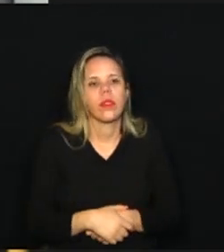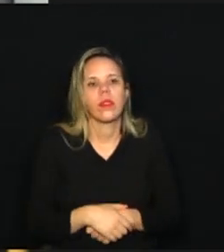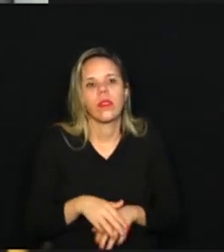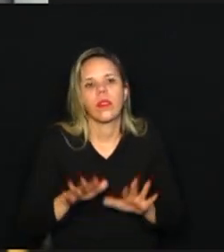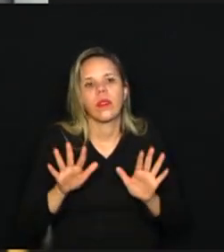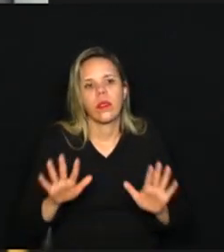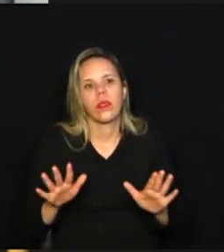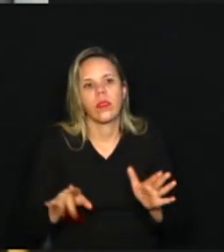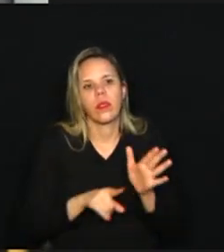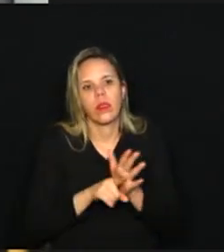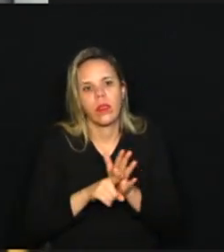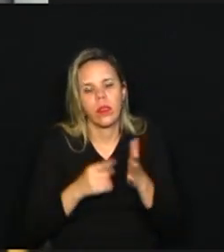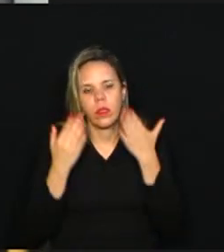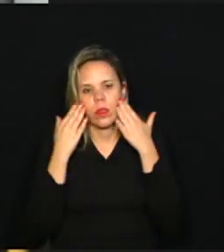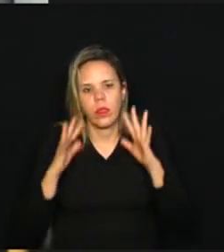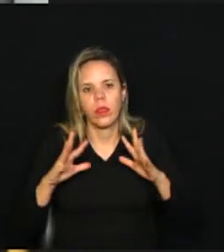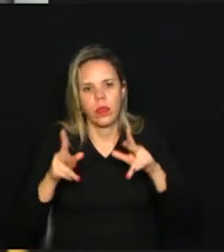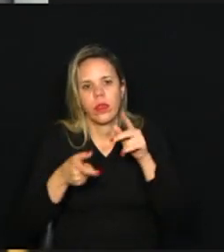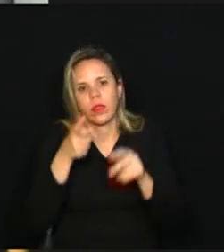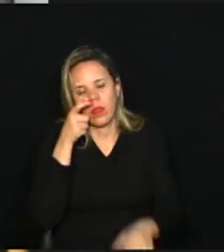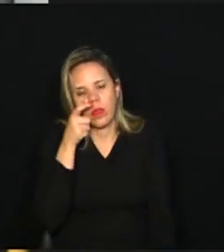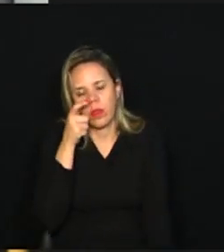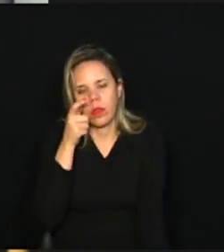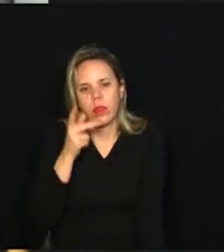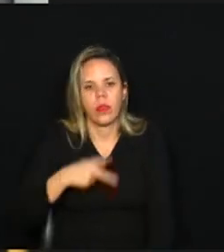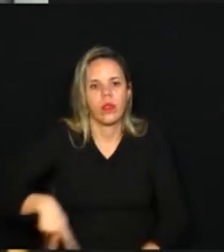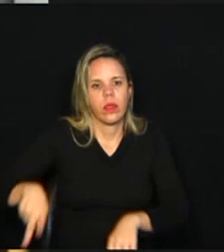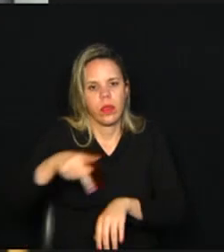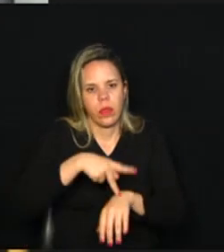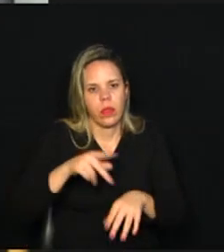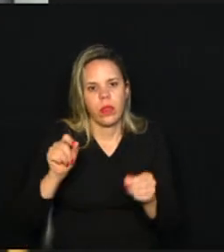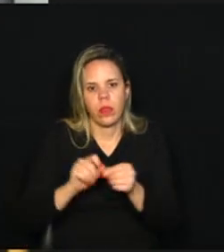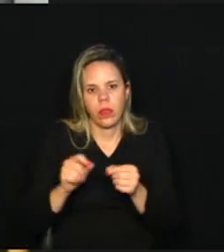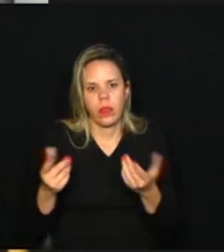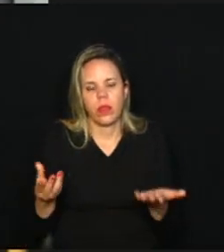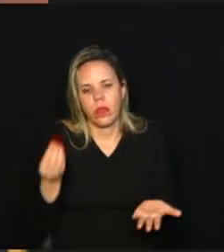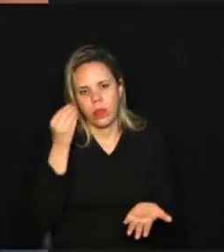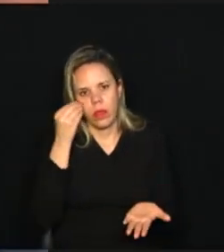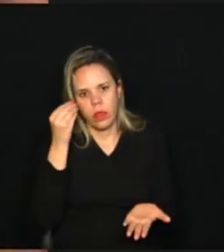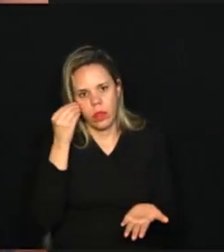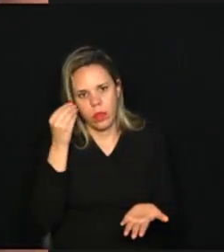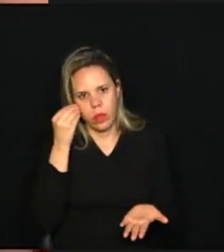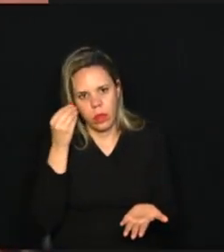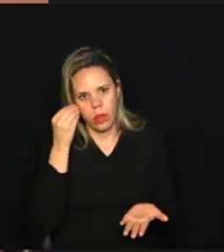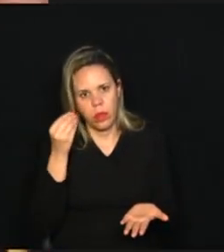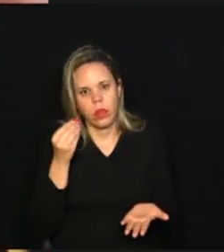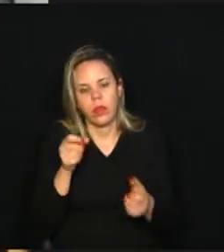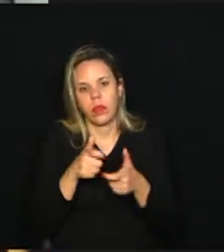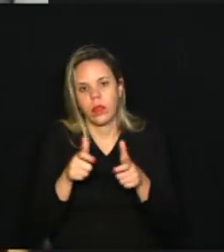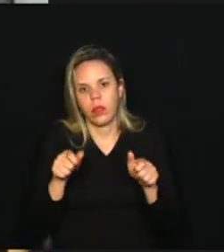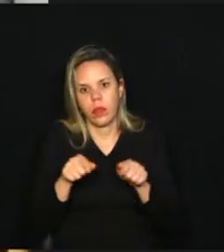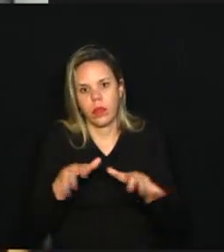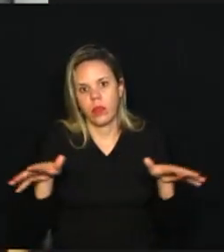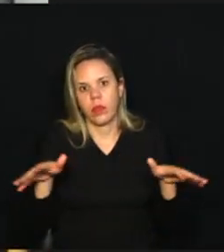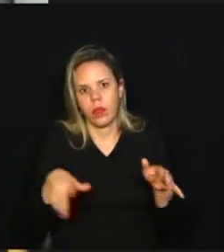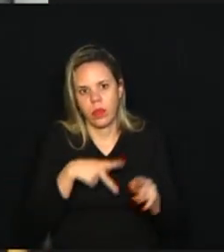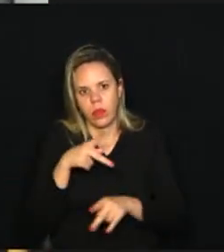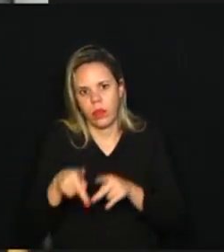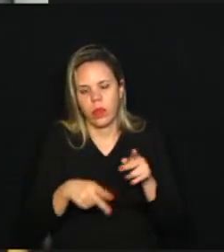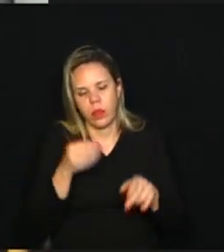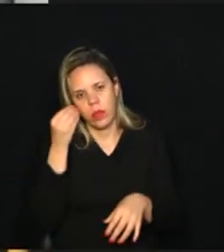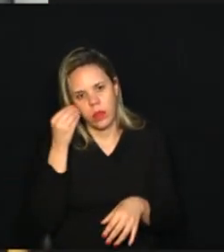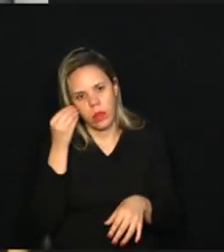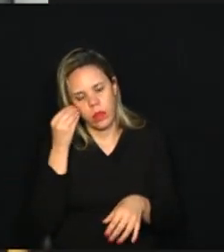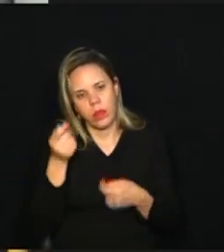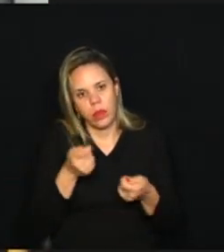o dado está aí para todo mundo que quiser olhar. Os países que fizeram o teste chamado em massa, e aí eu vou fazer uma